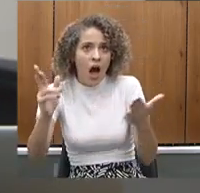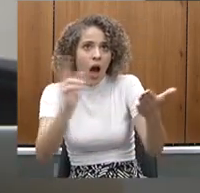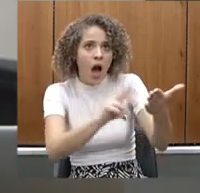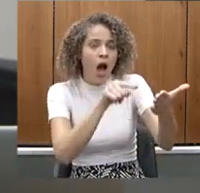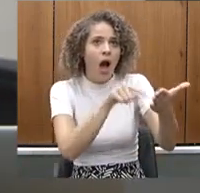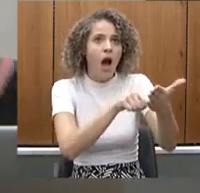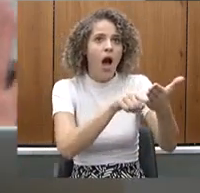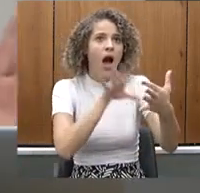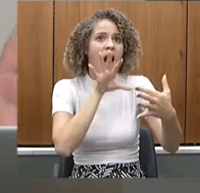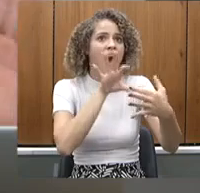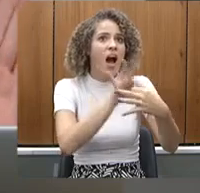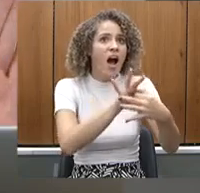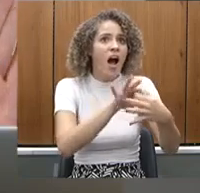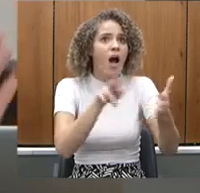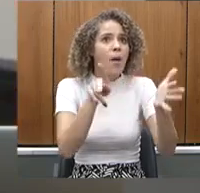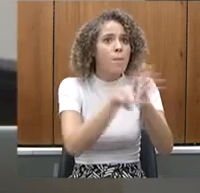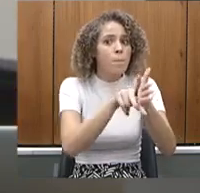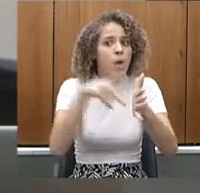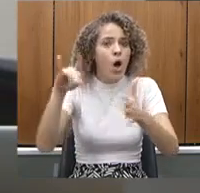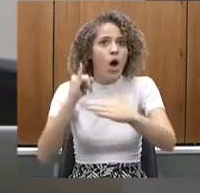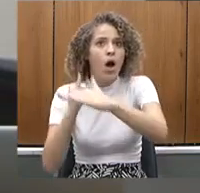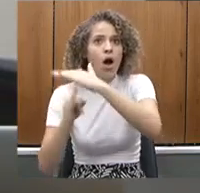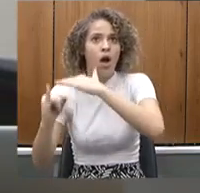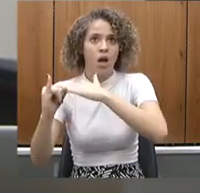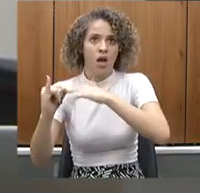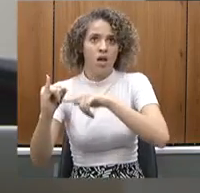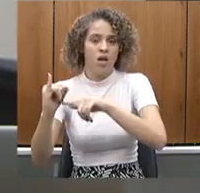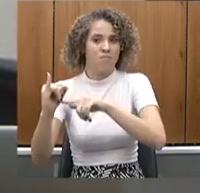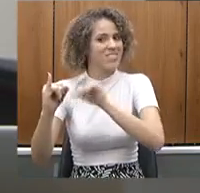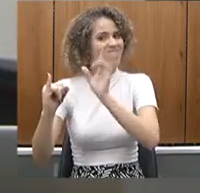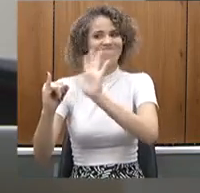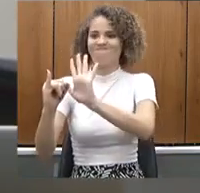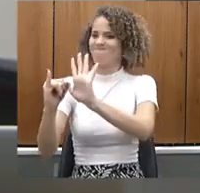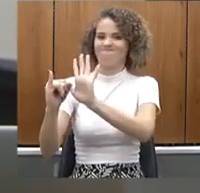que isso aqui é uma resposta da instituição não é